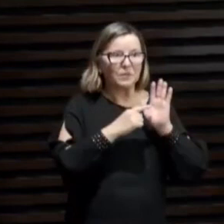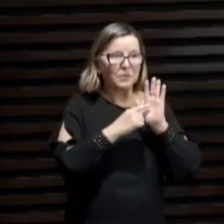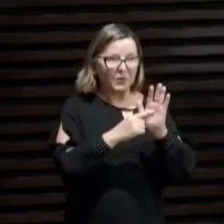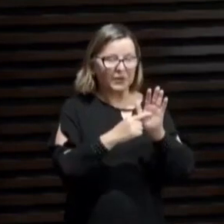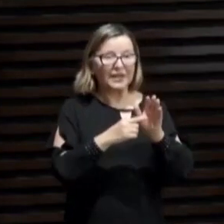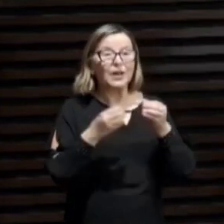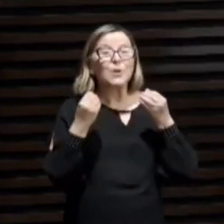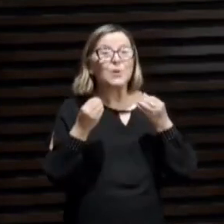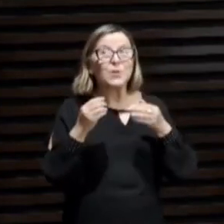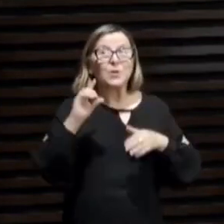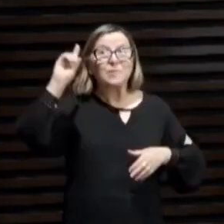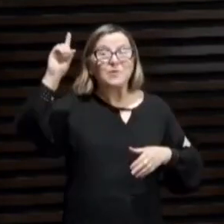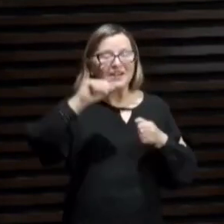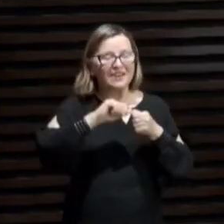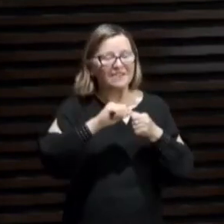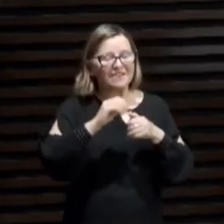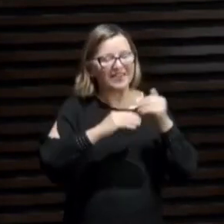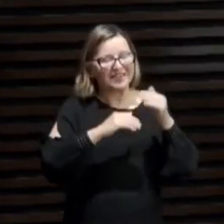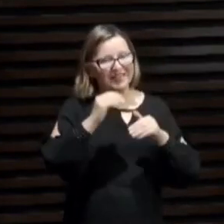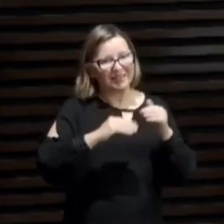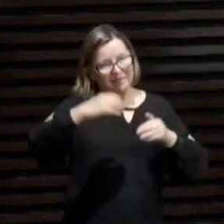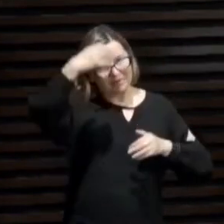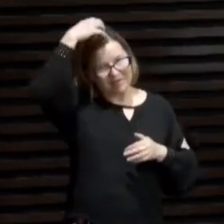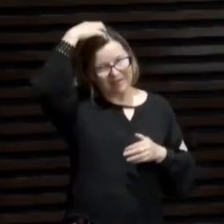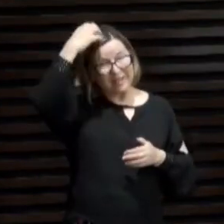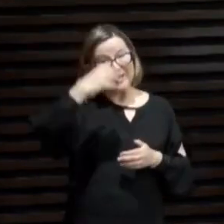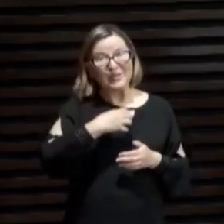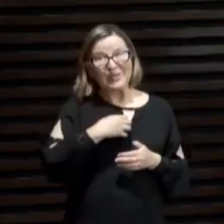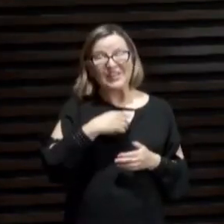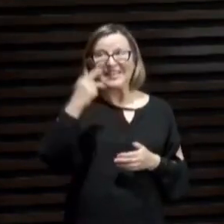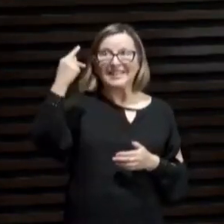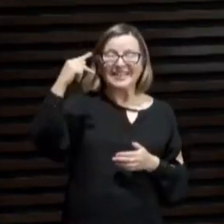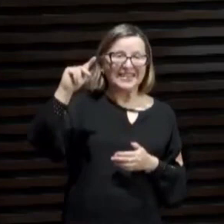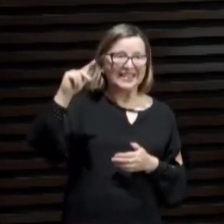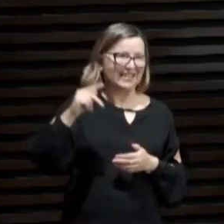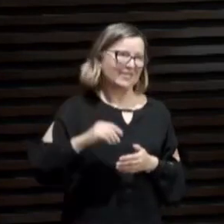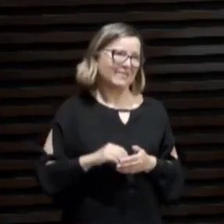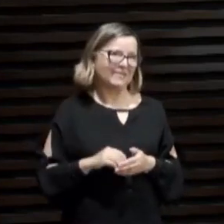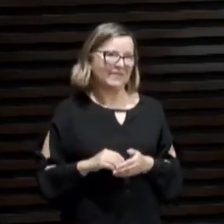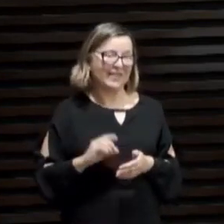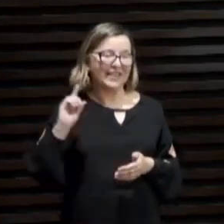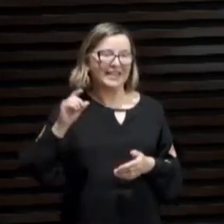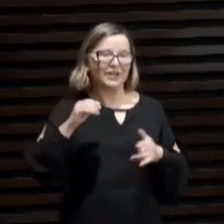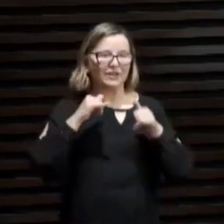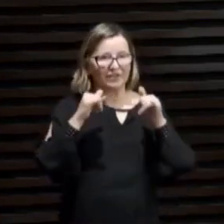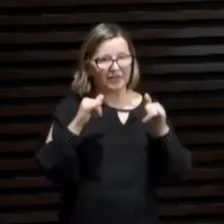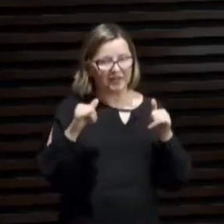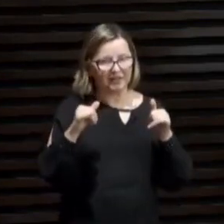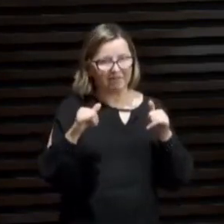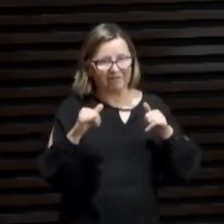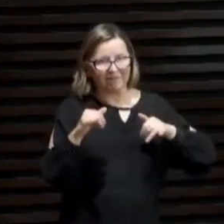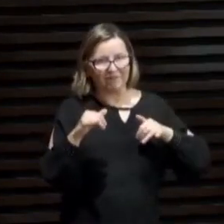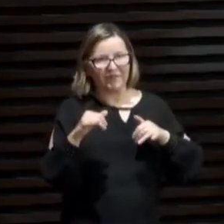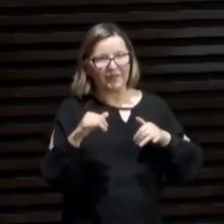que ele age soberanamente, do jeito dele e da maneira dele. Deus estava dizendo, eu vou aliviar o seu fardo